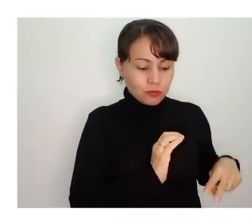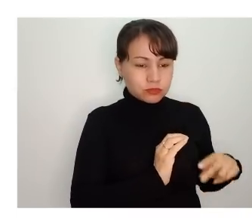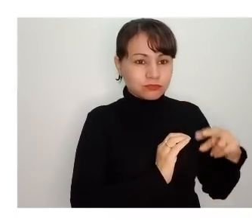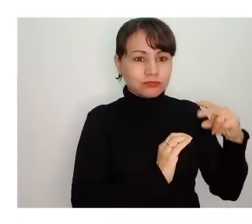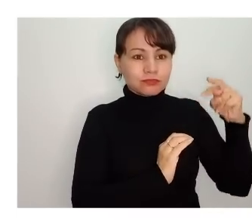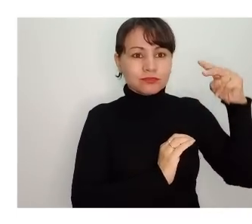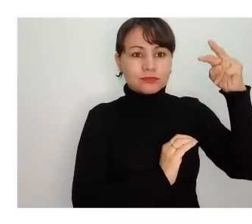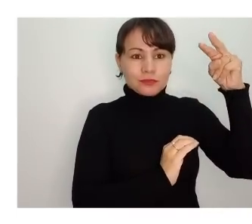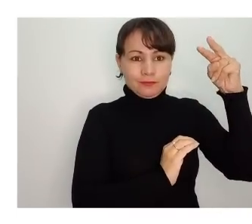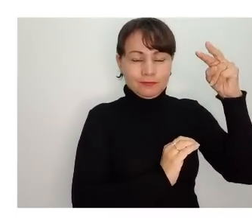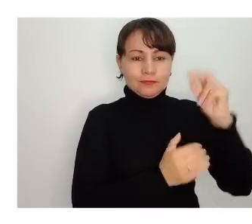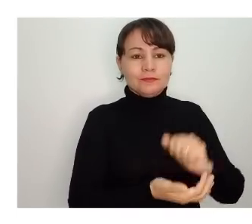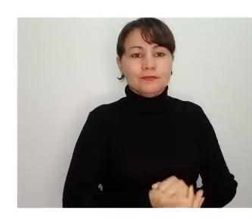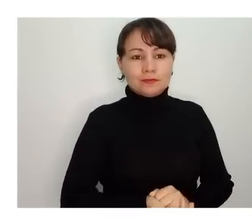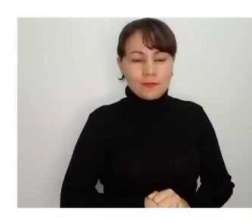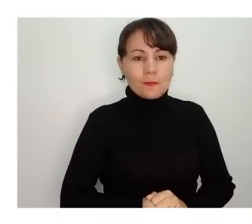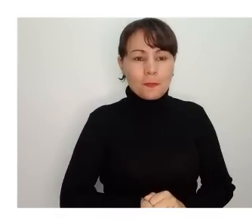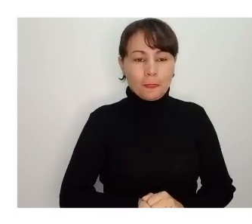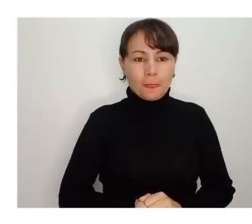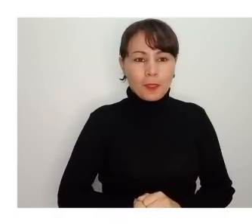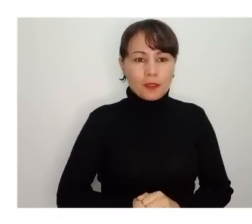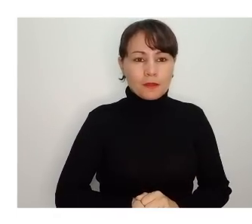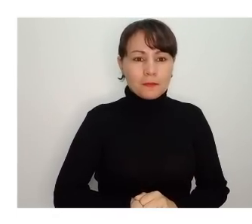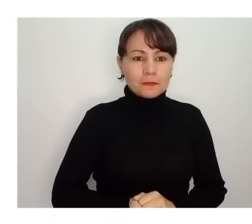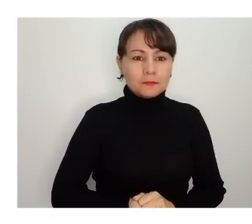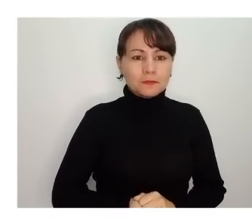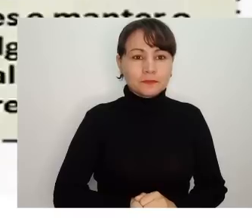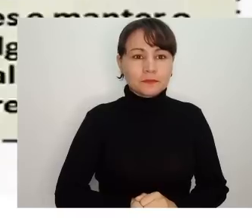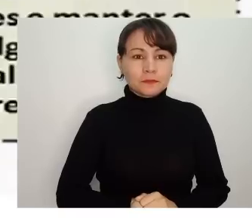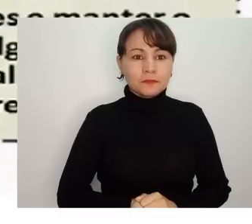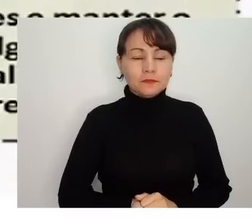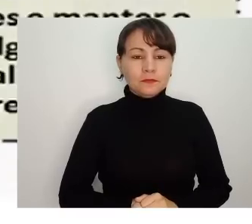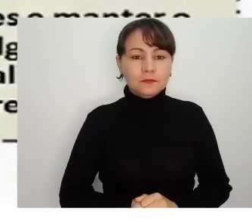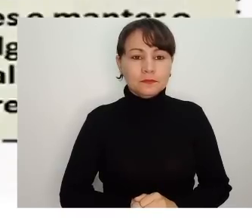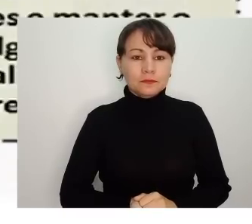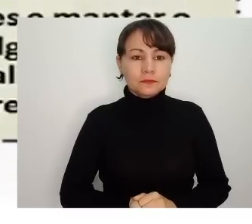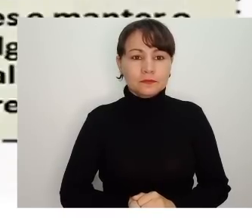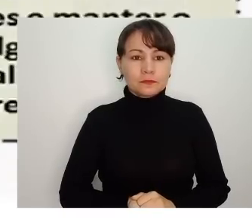subir degraus. Tá?